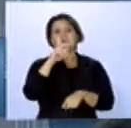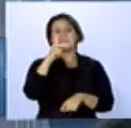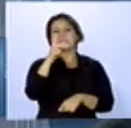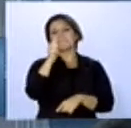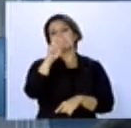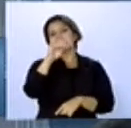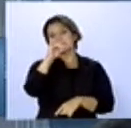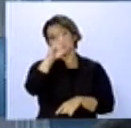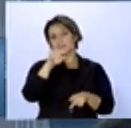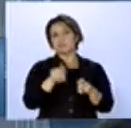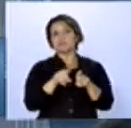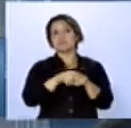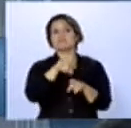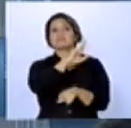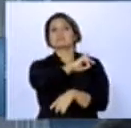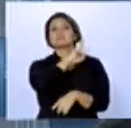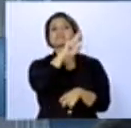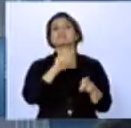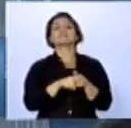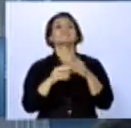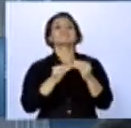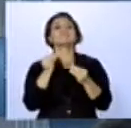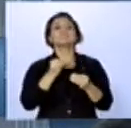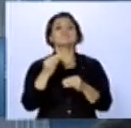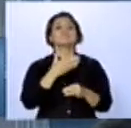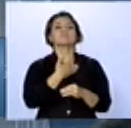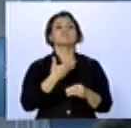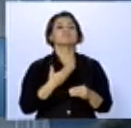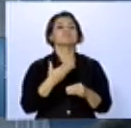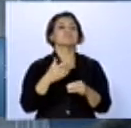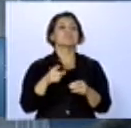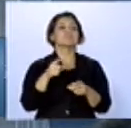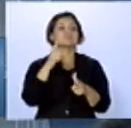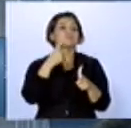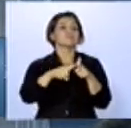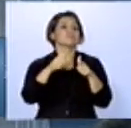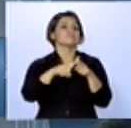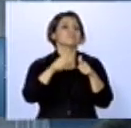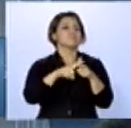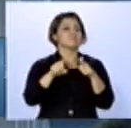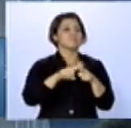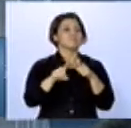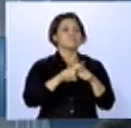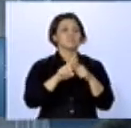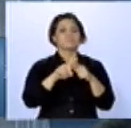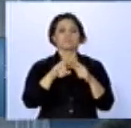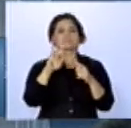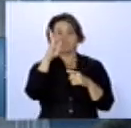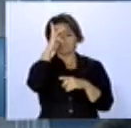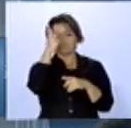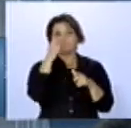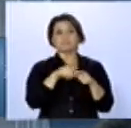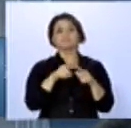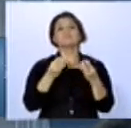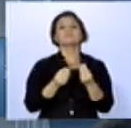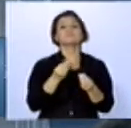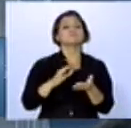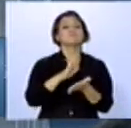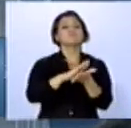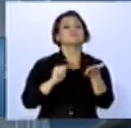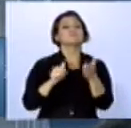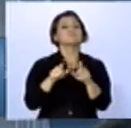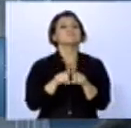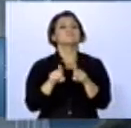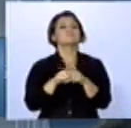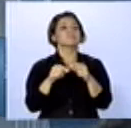conceito se refere à contabilidade vertical Ou seja quando a gente tem problemas de altamirante vertical a gente Supre com o contability